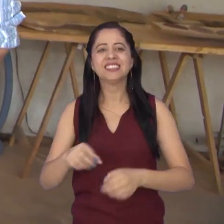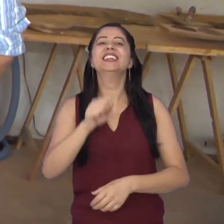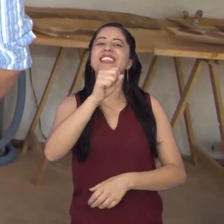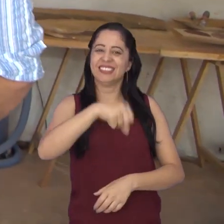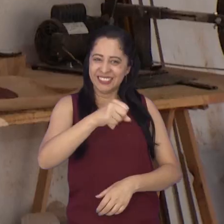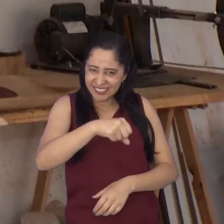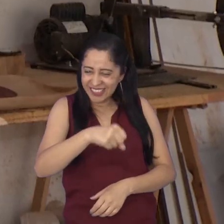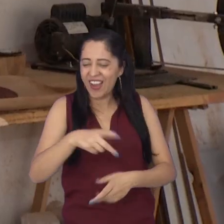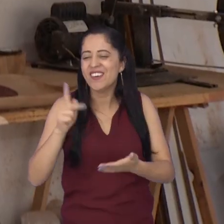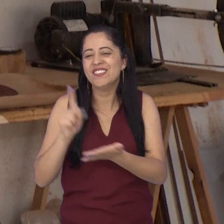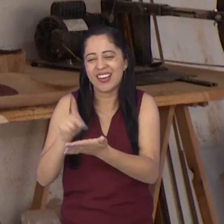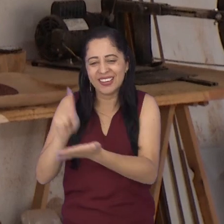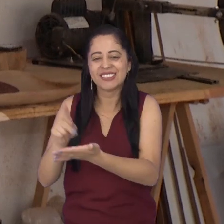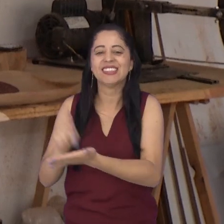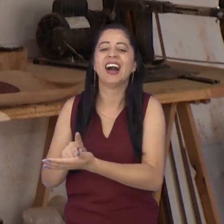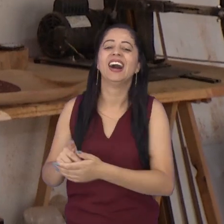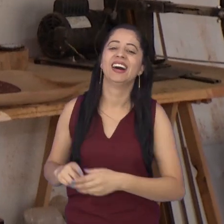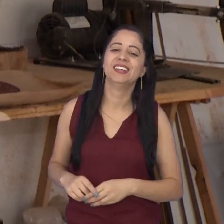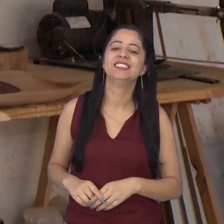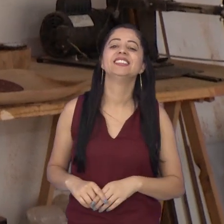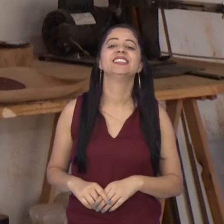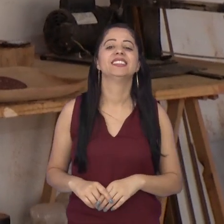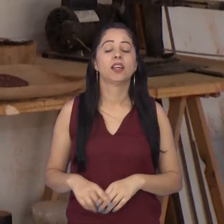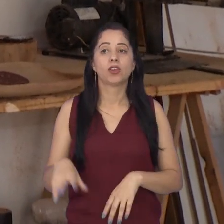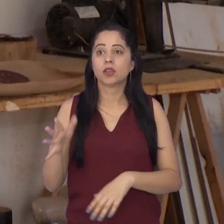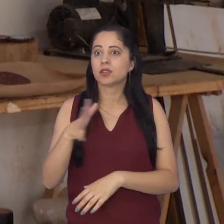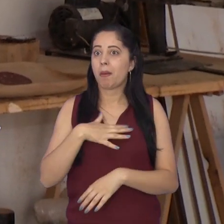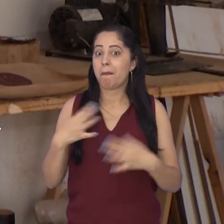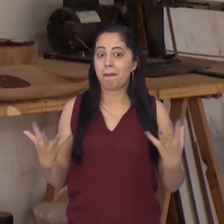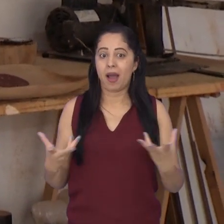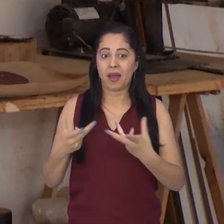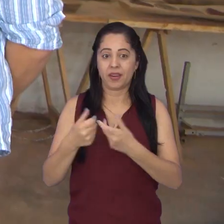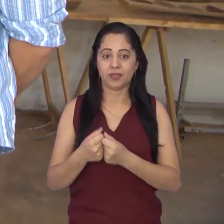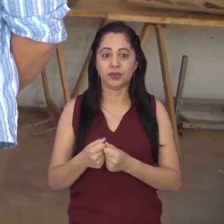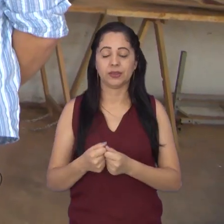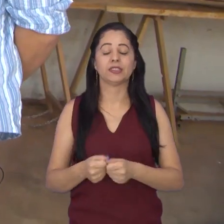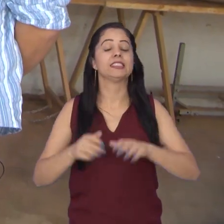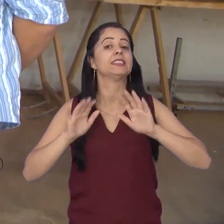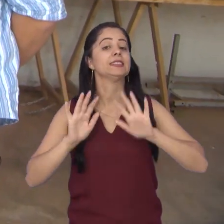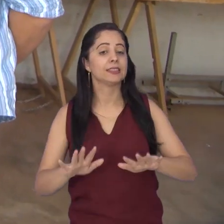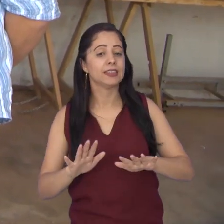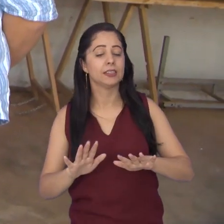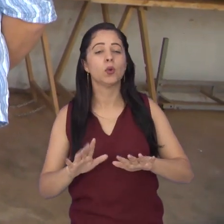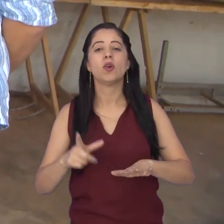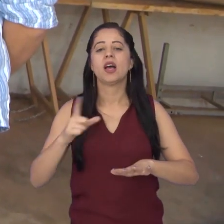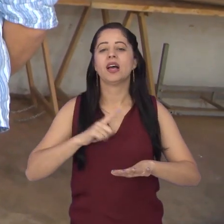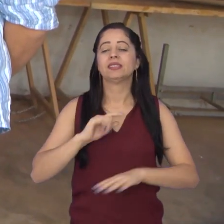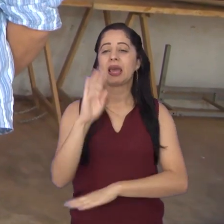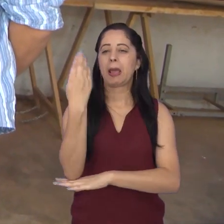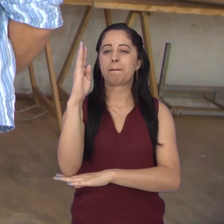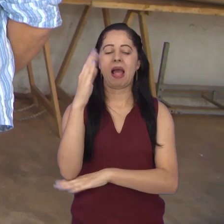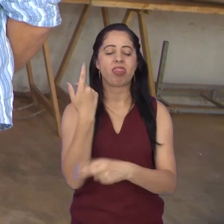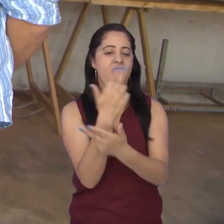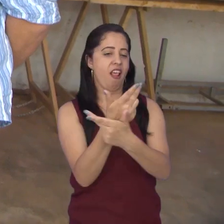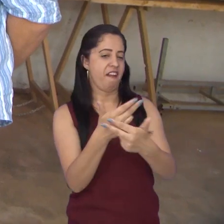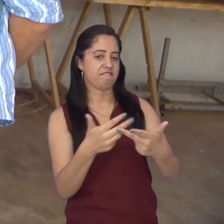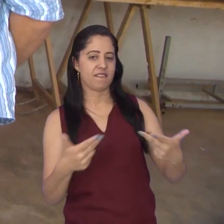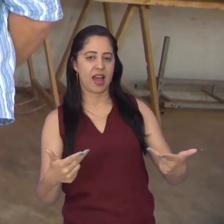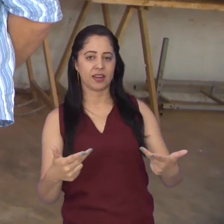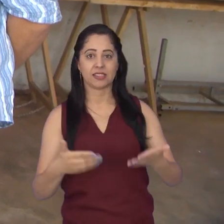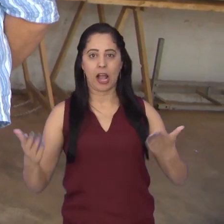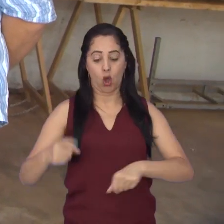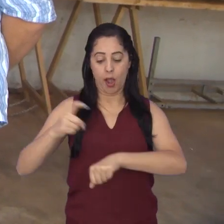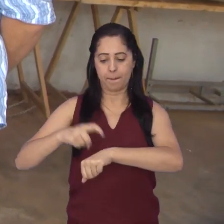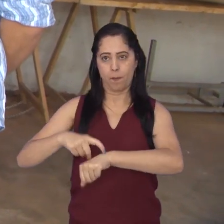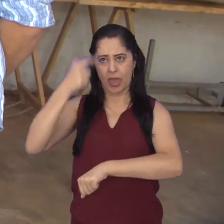isso mesmo. Claro que é sempre possível não ficar encantada com essa canjerana. Sim. Mas ótimo, estamos aqui, temos bastante madeira e agora é a hora